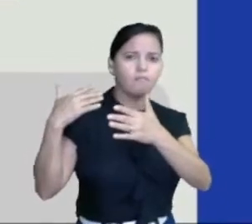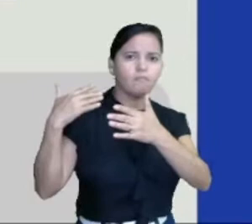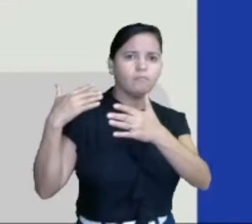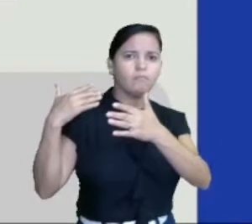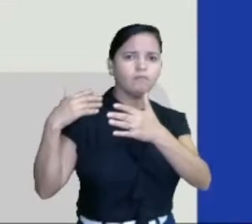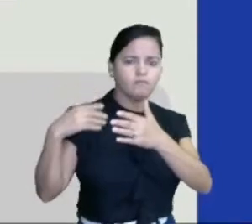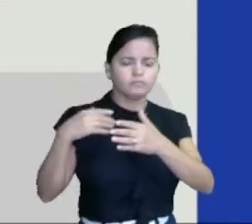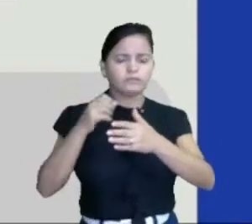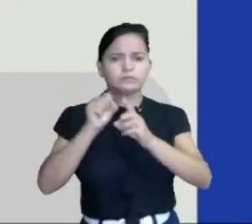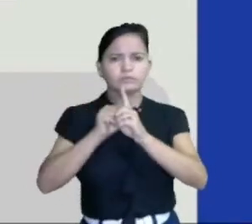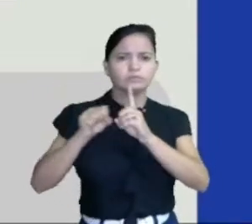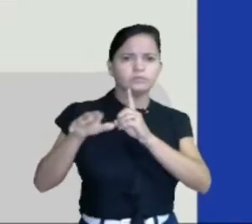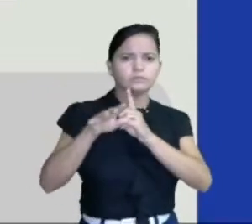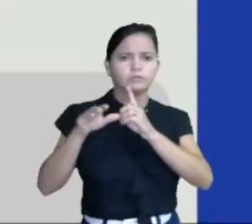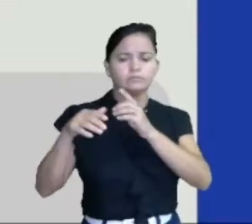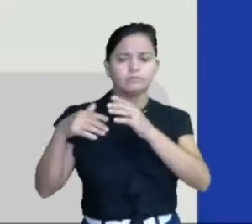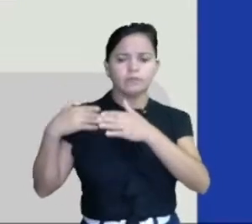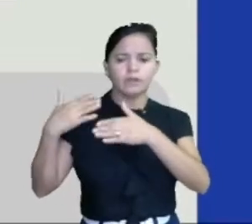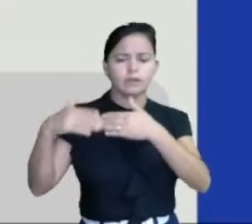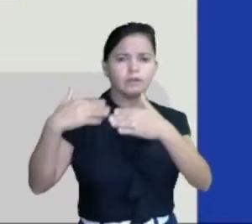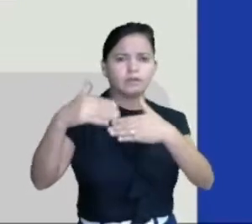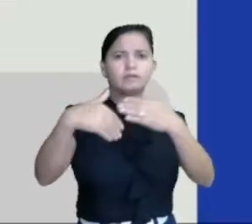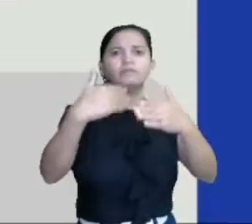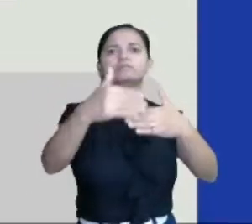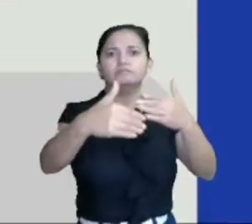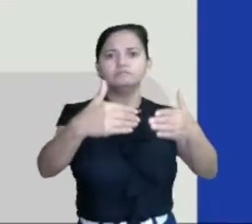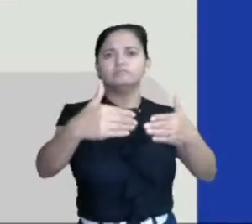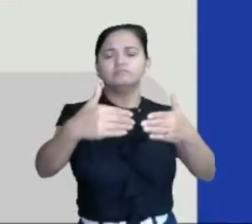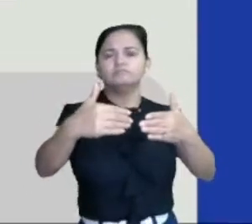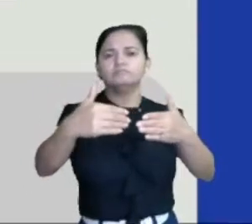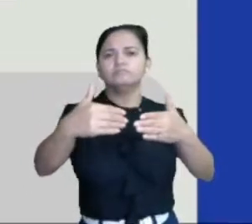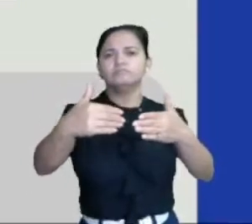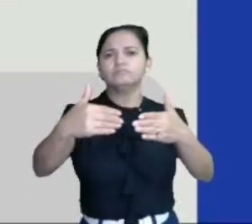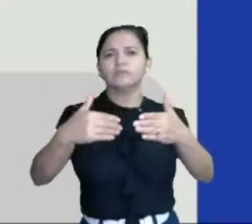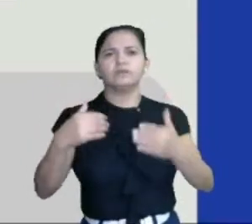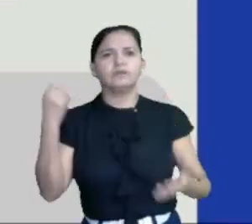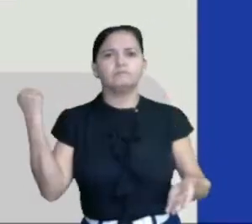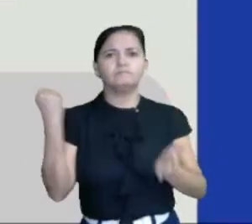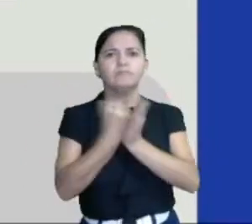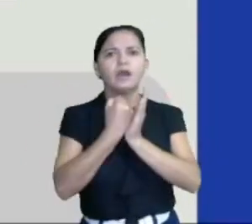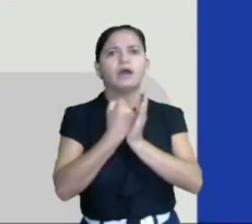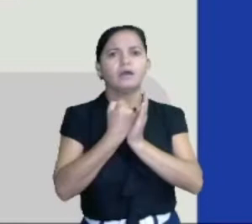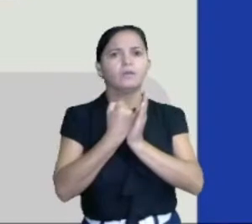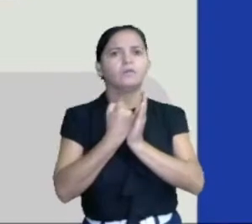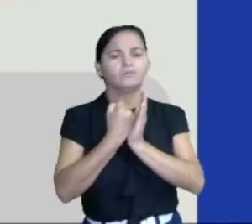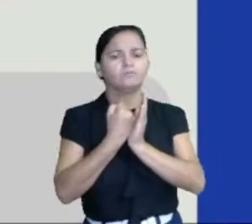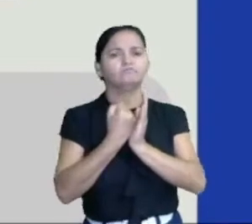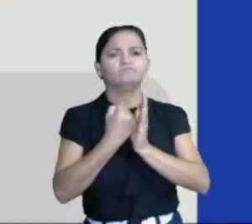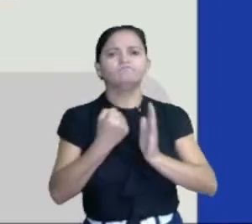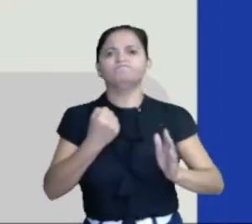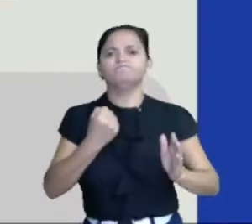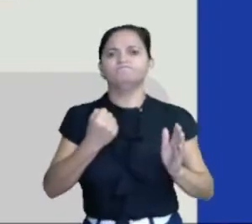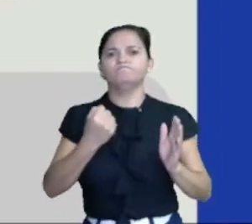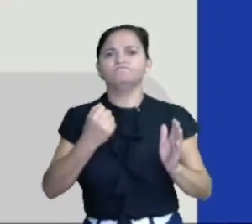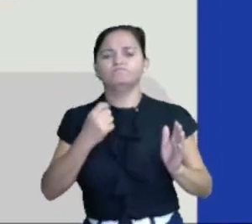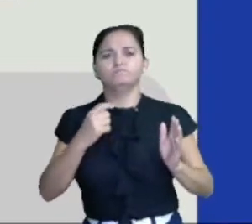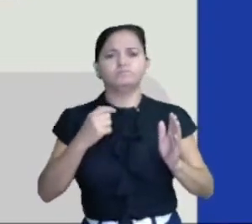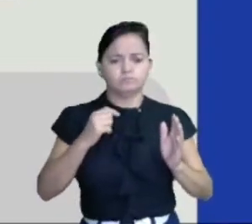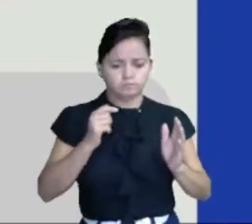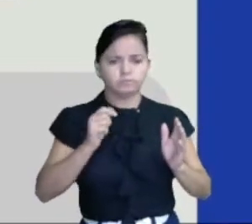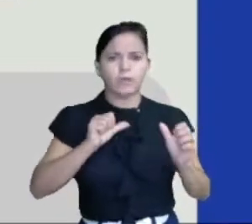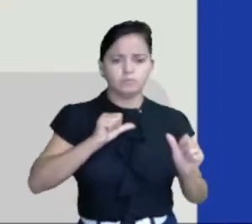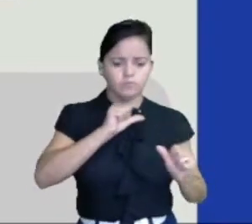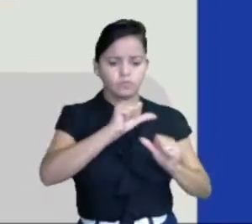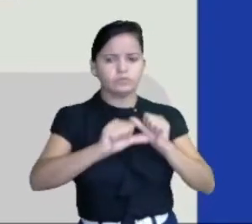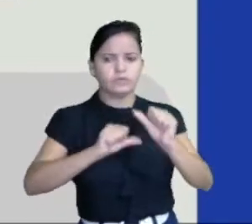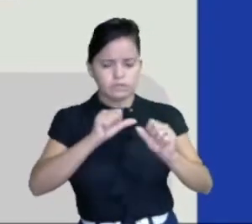vão se desenvolvendo a partir de acontecimentos históricos que marcam a